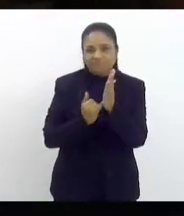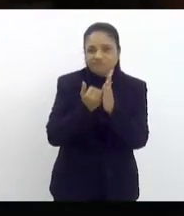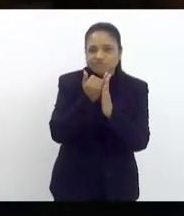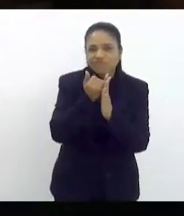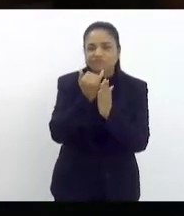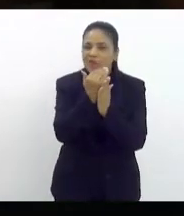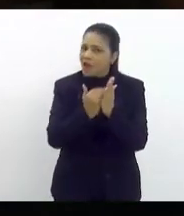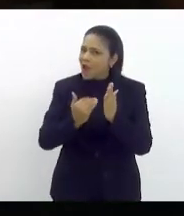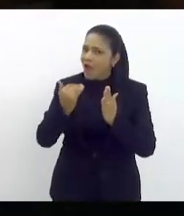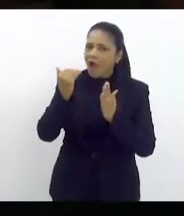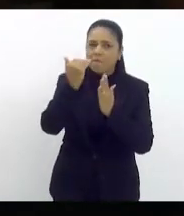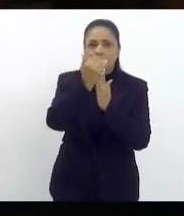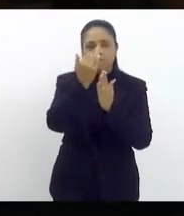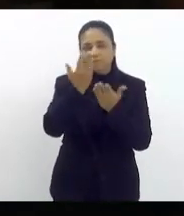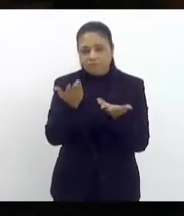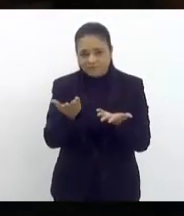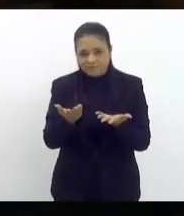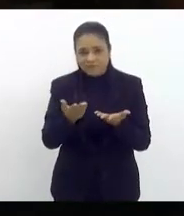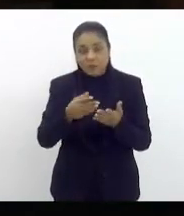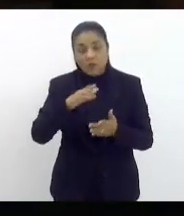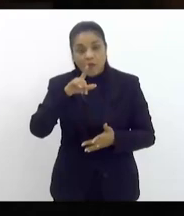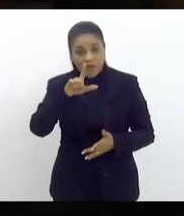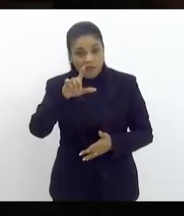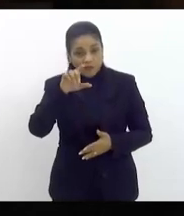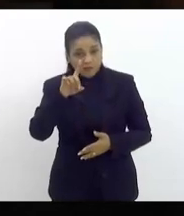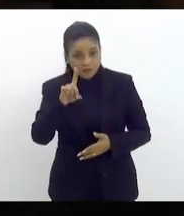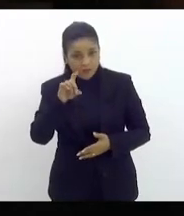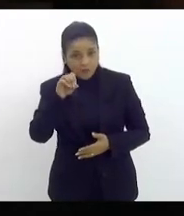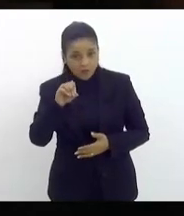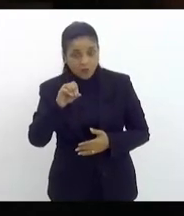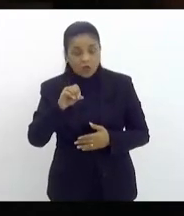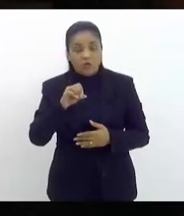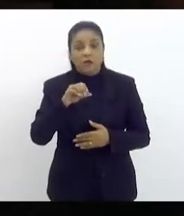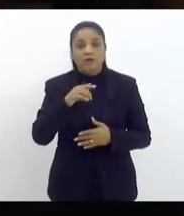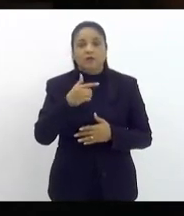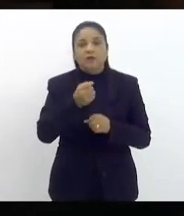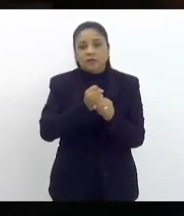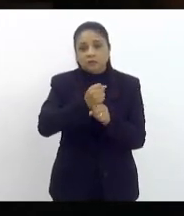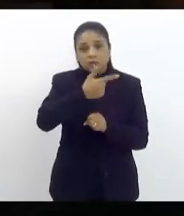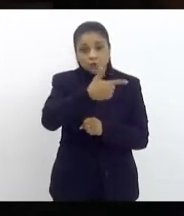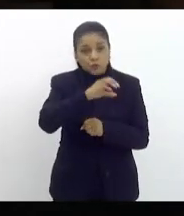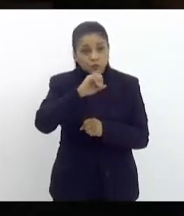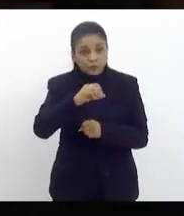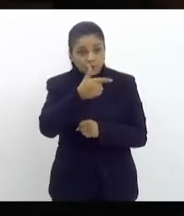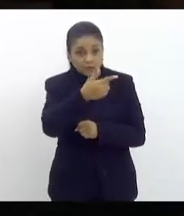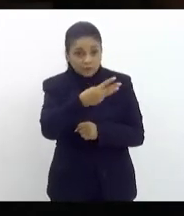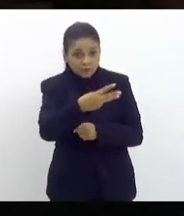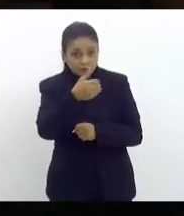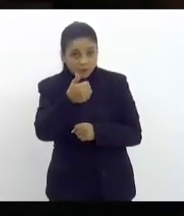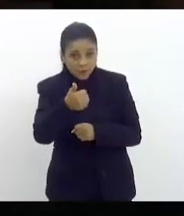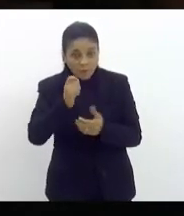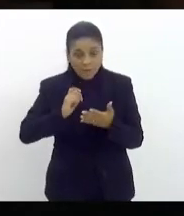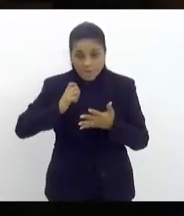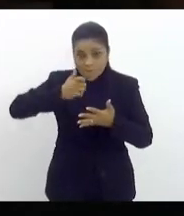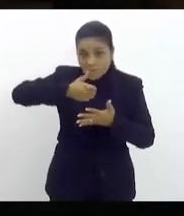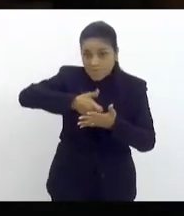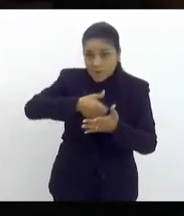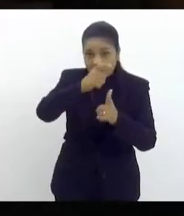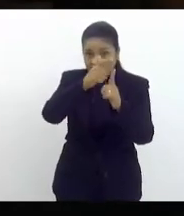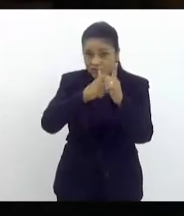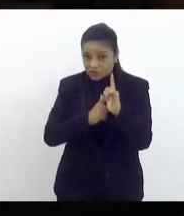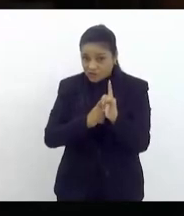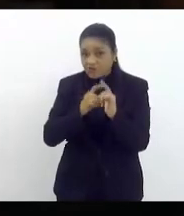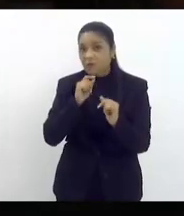Então, está na LDO, em 2031, deveremos pagar, de serviço da dívida,